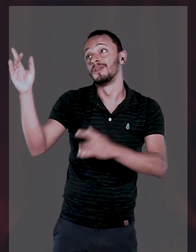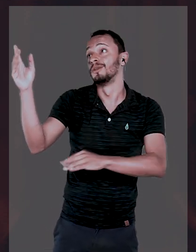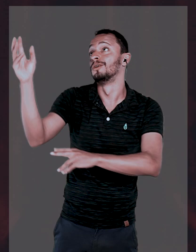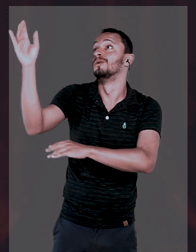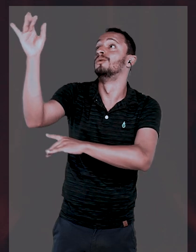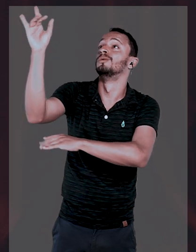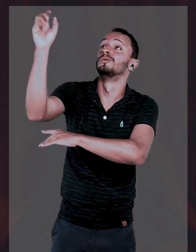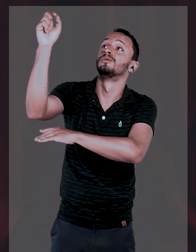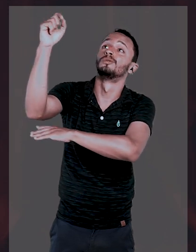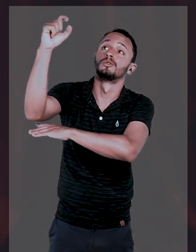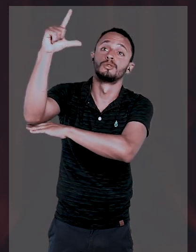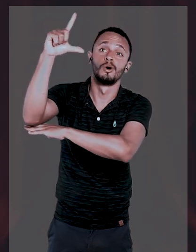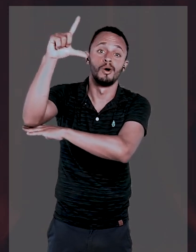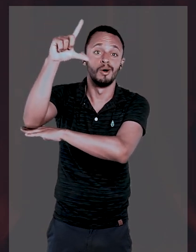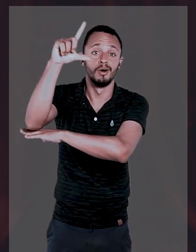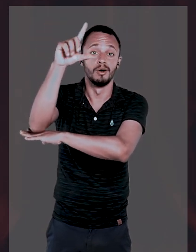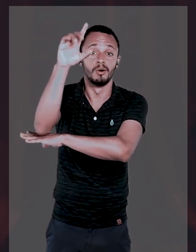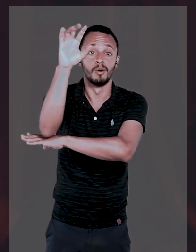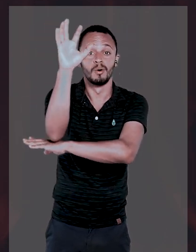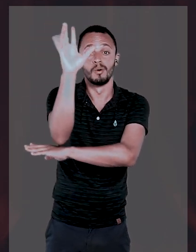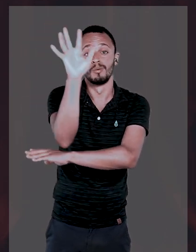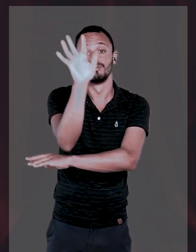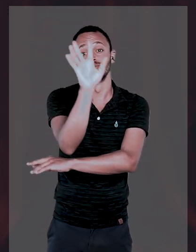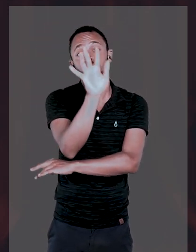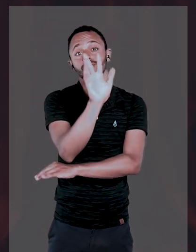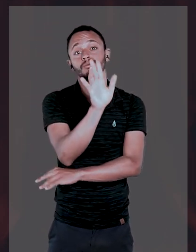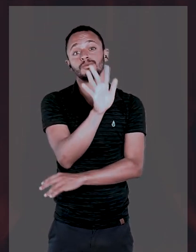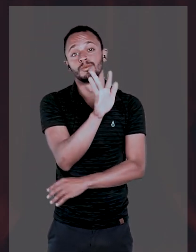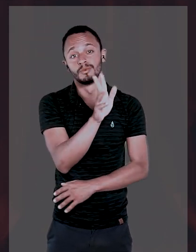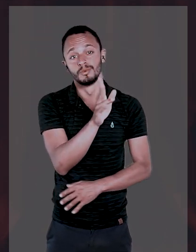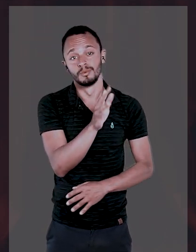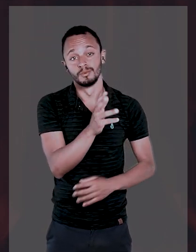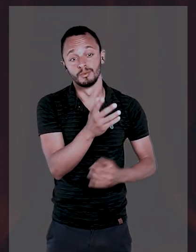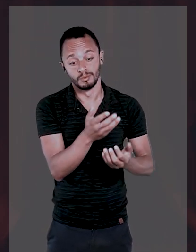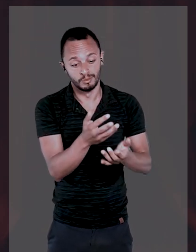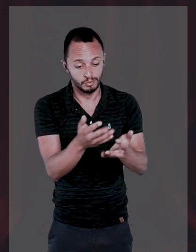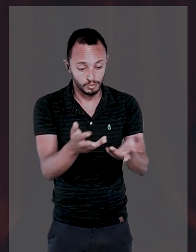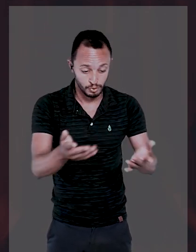que nasce o dia.